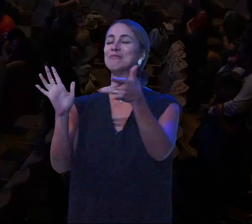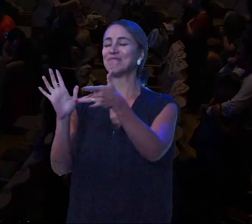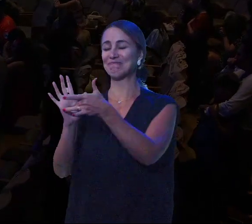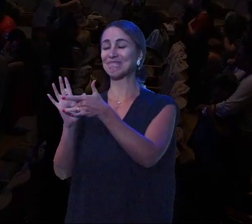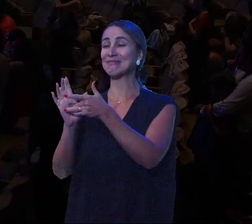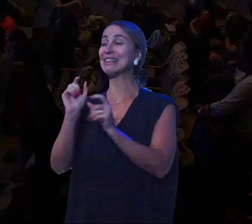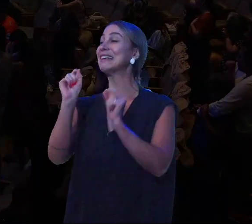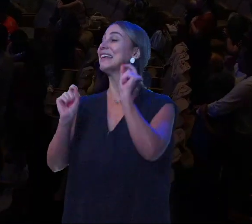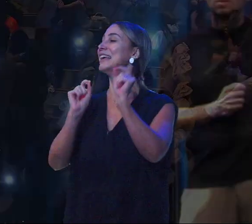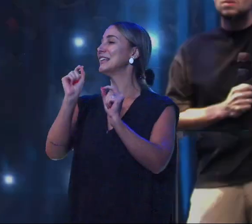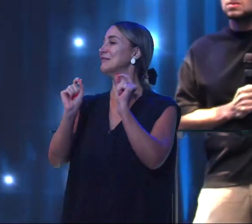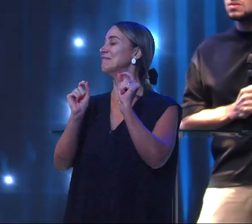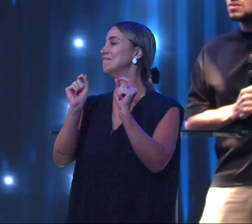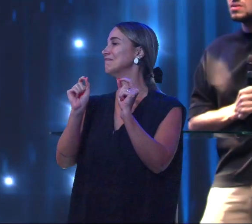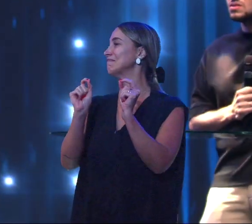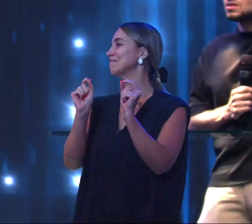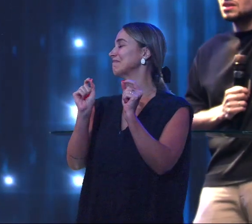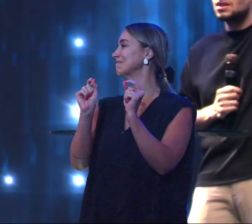Quem é?